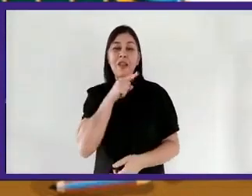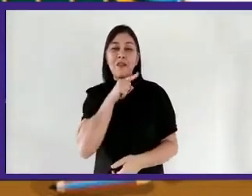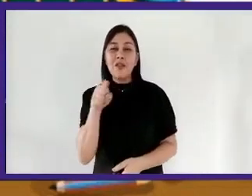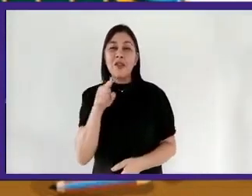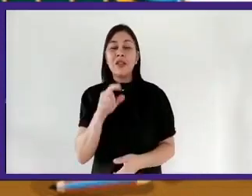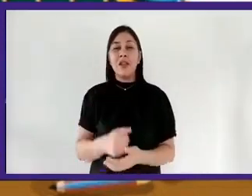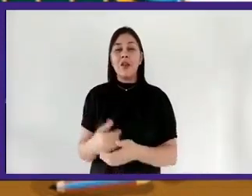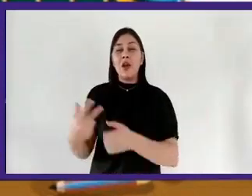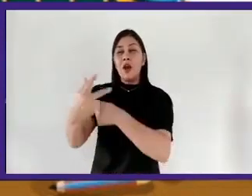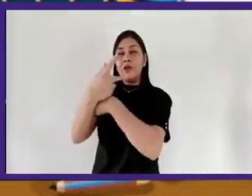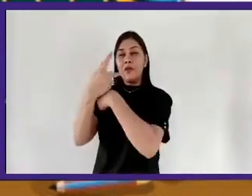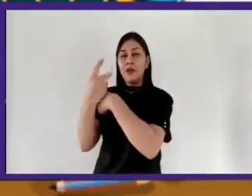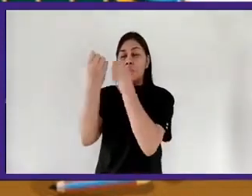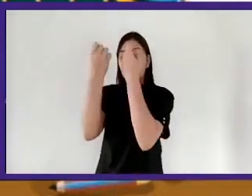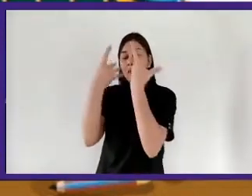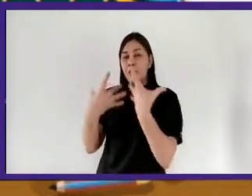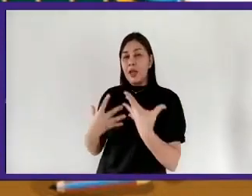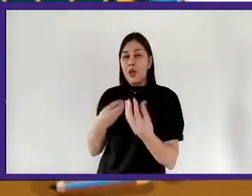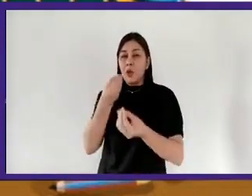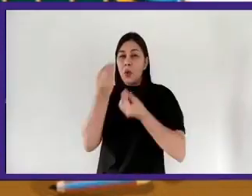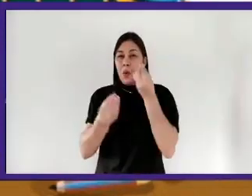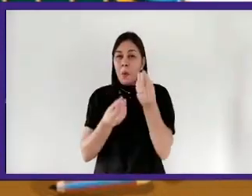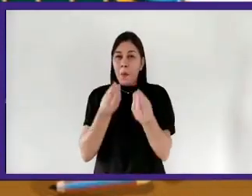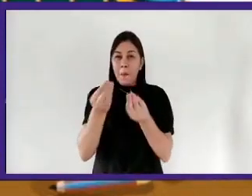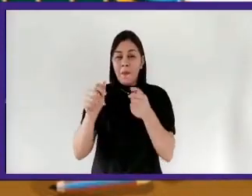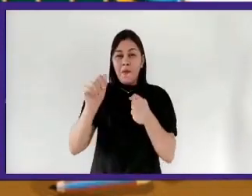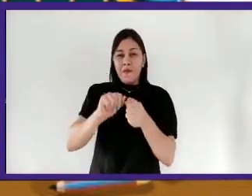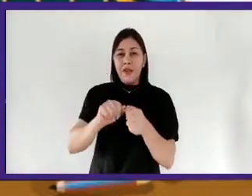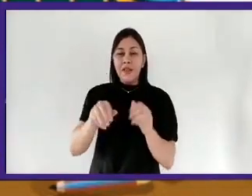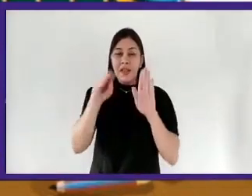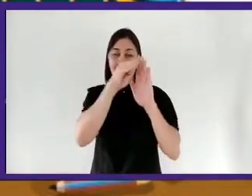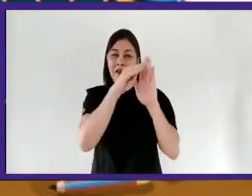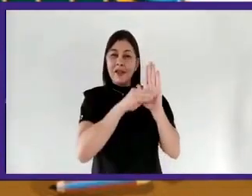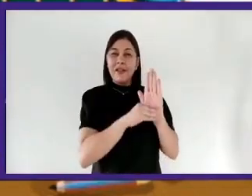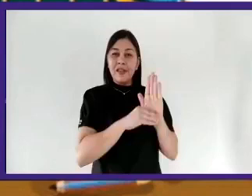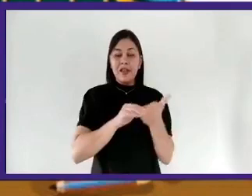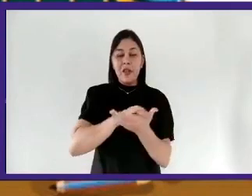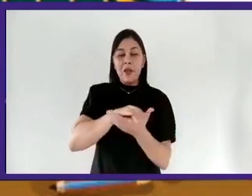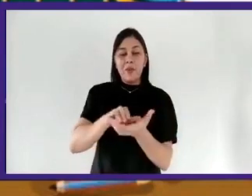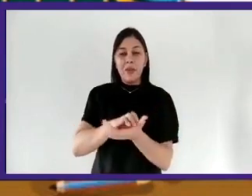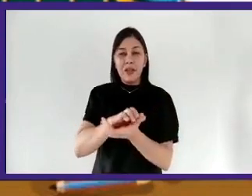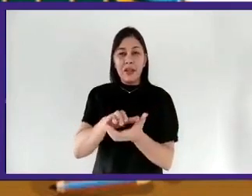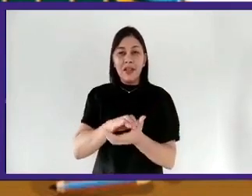ingredientes. Você grava o vídeo dizendo como preparar essa